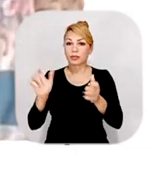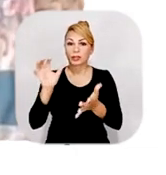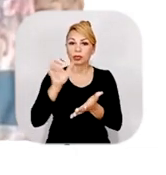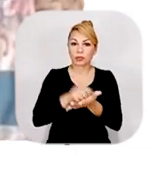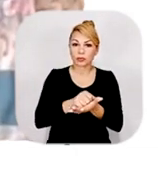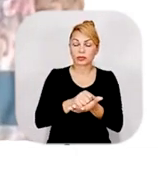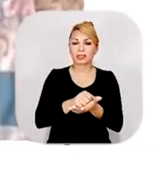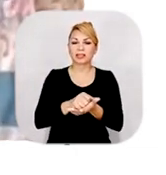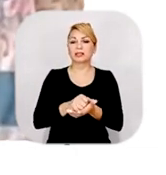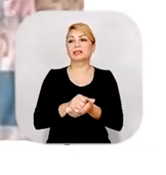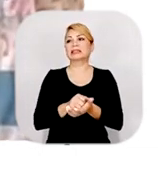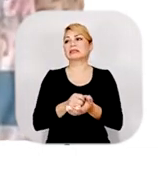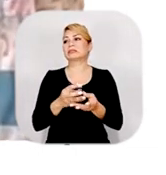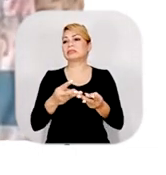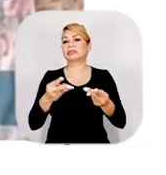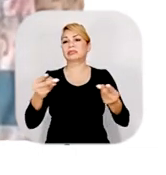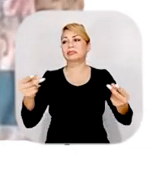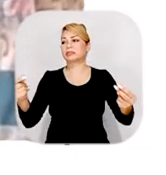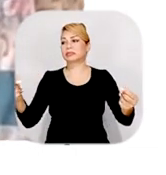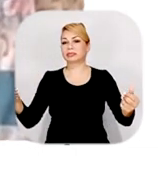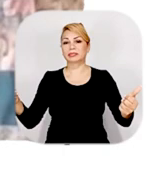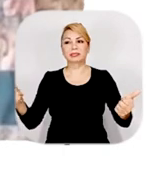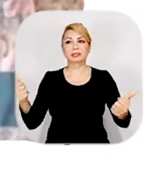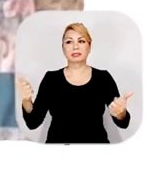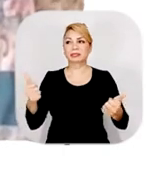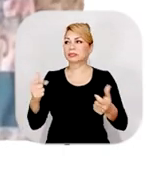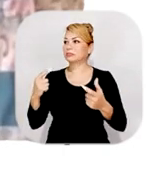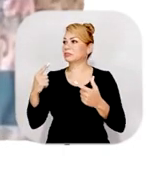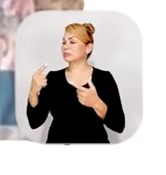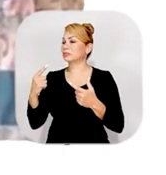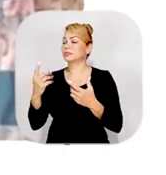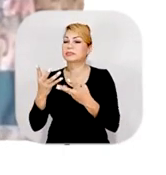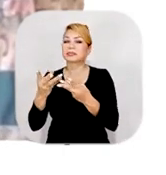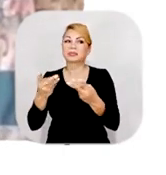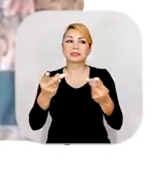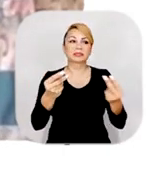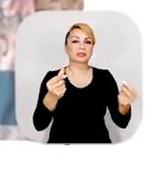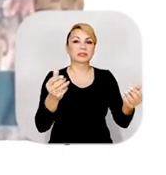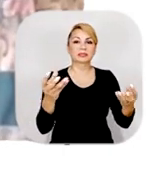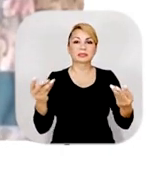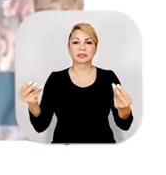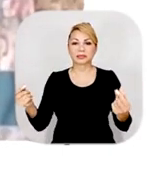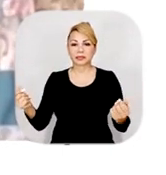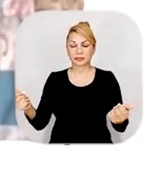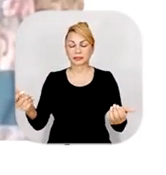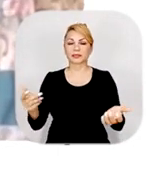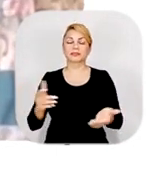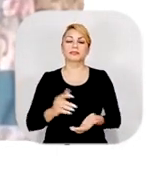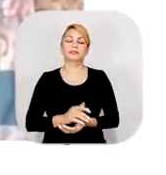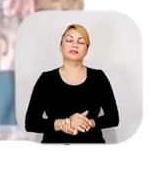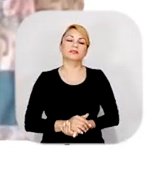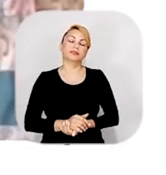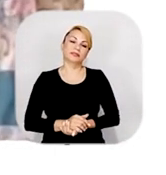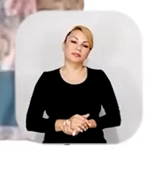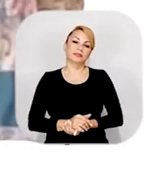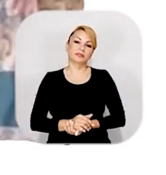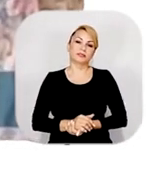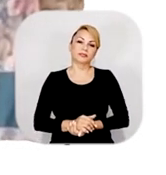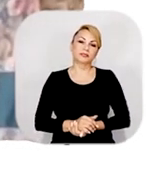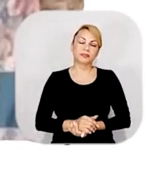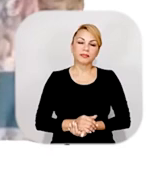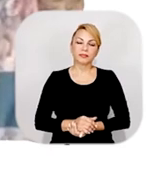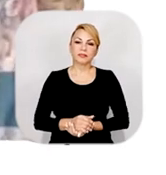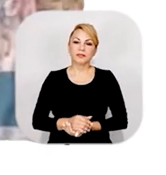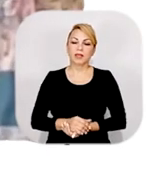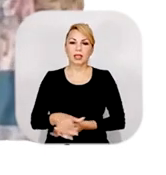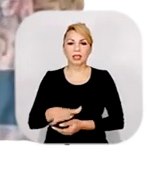Um dos primeiros a visitar essa região com intenção científica, com mente